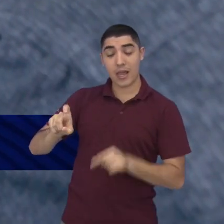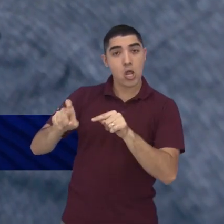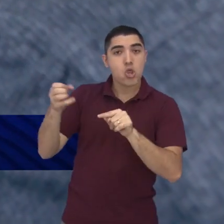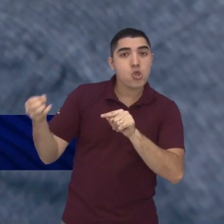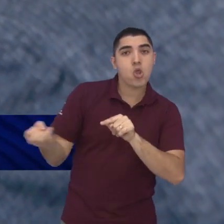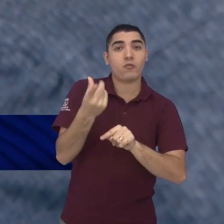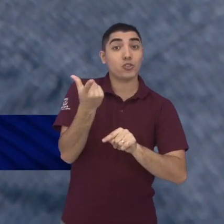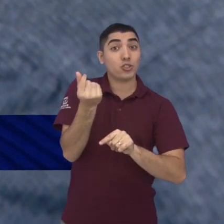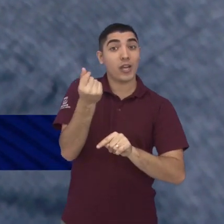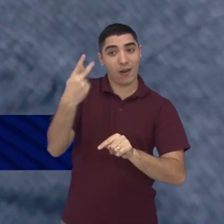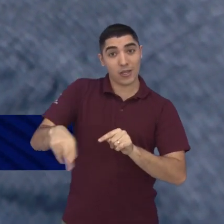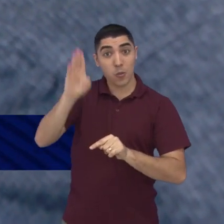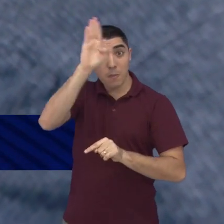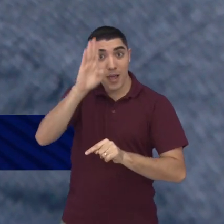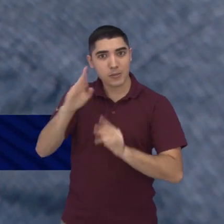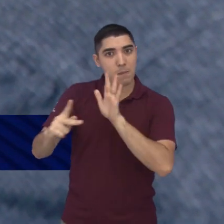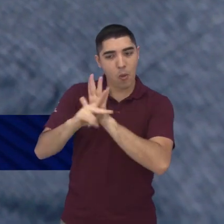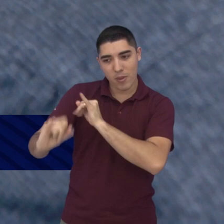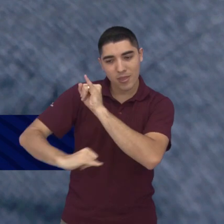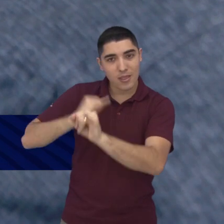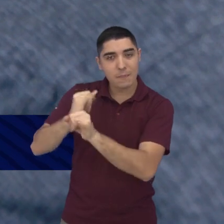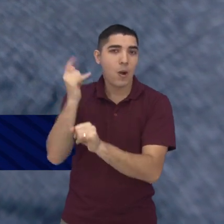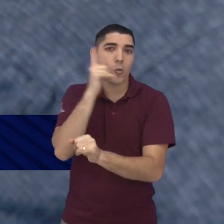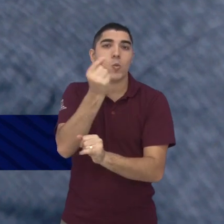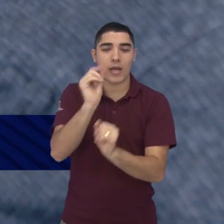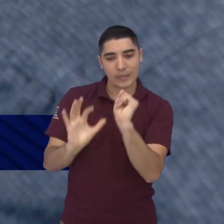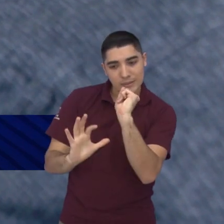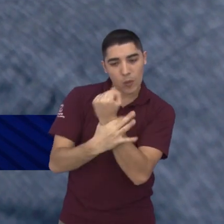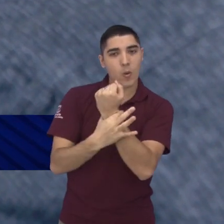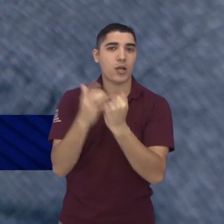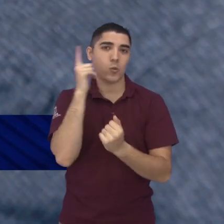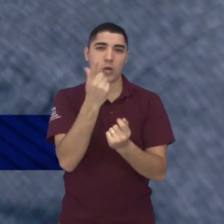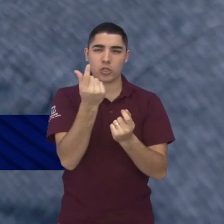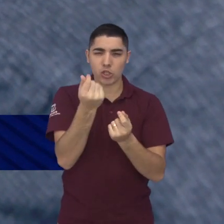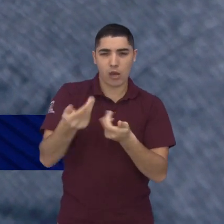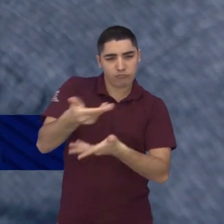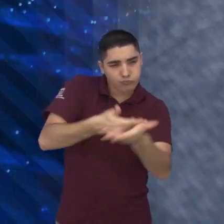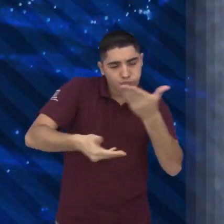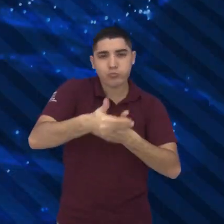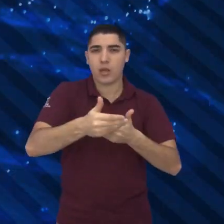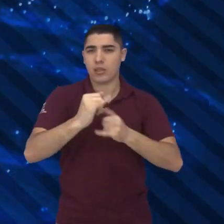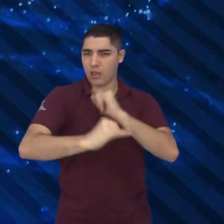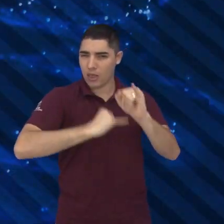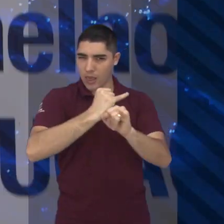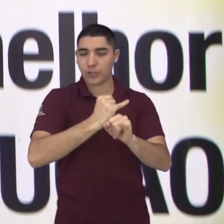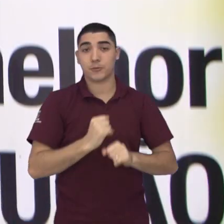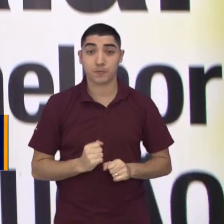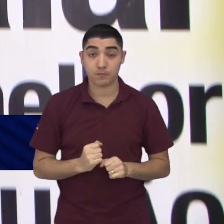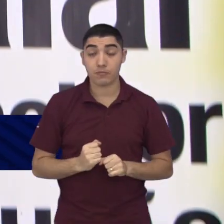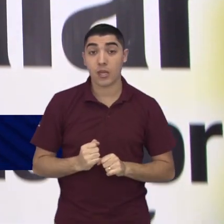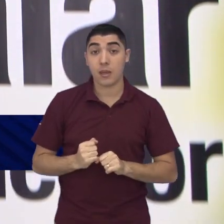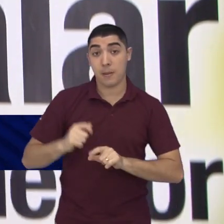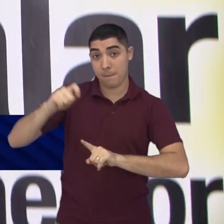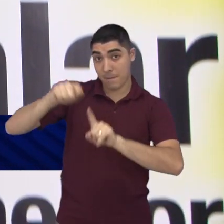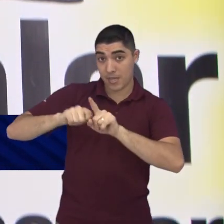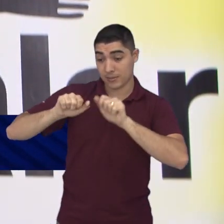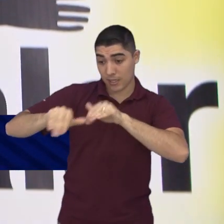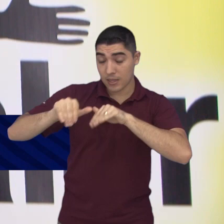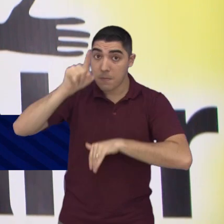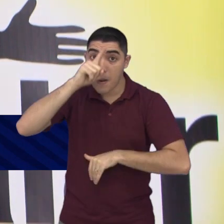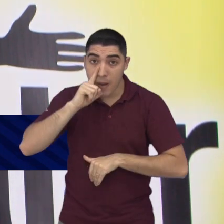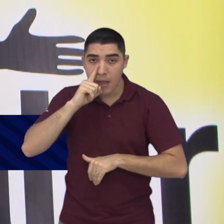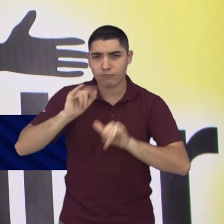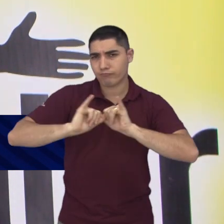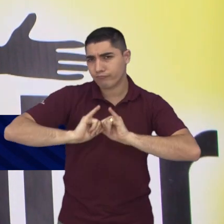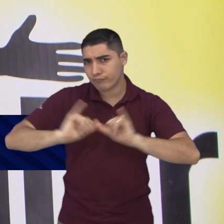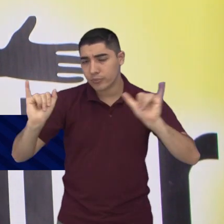que pretende modernizar nossa economia e trazer mais segurança nas transações comerciais. Campanha Setembro Amarelo alerta